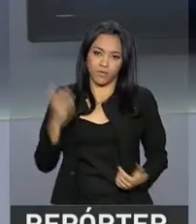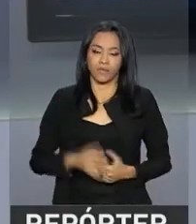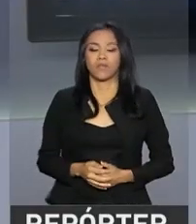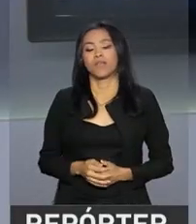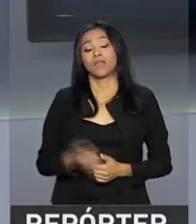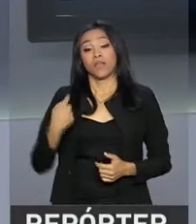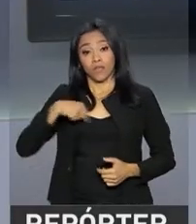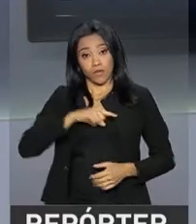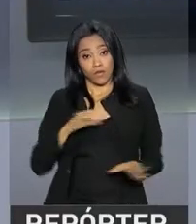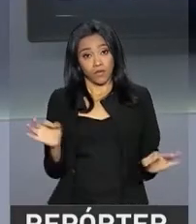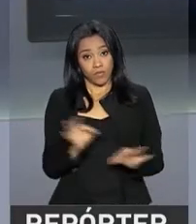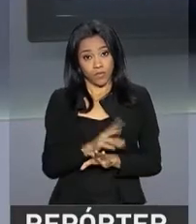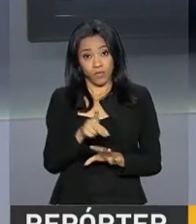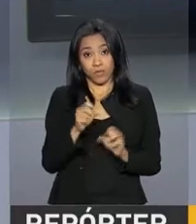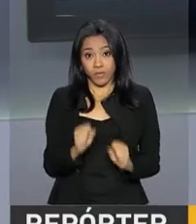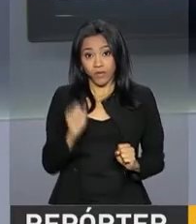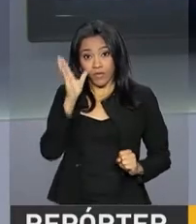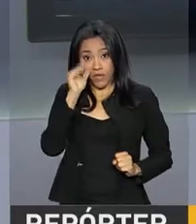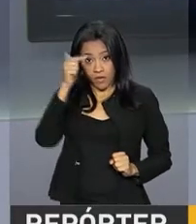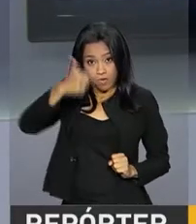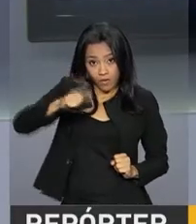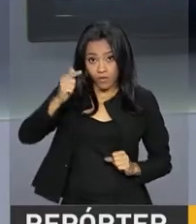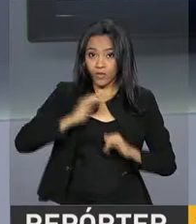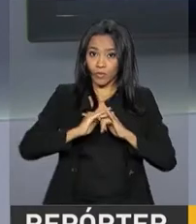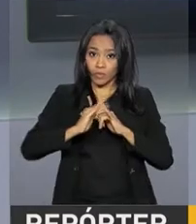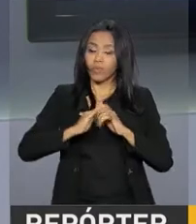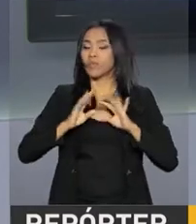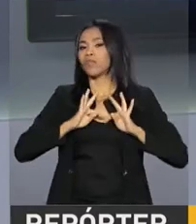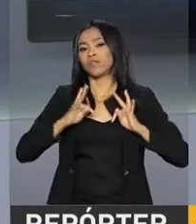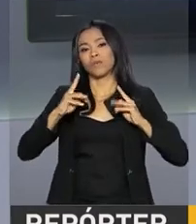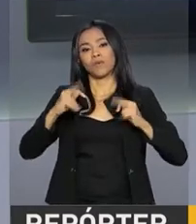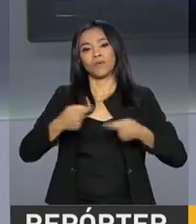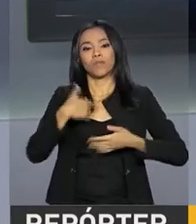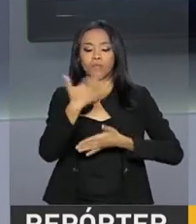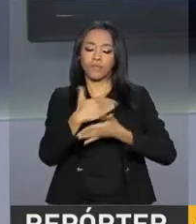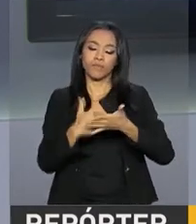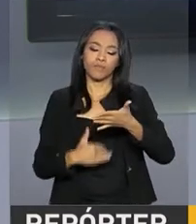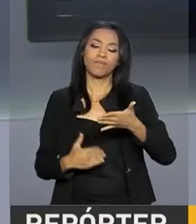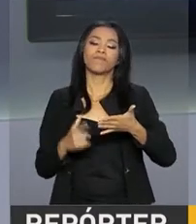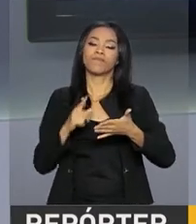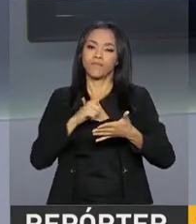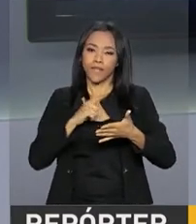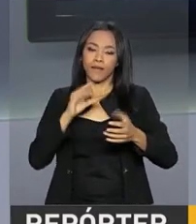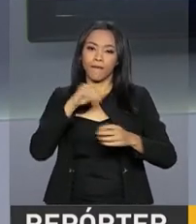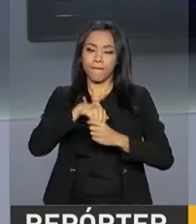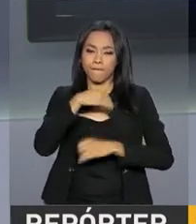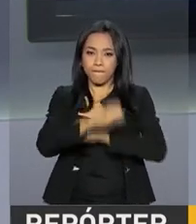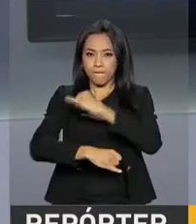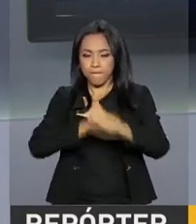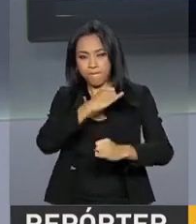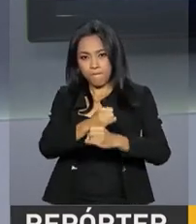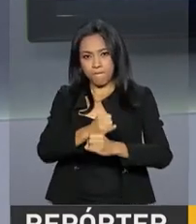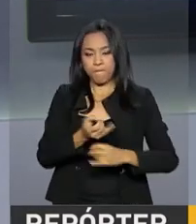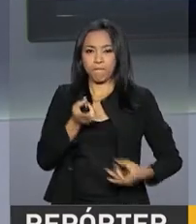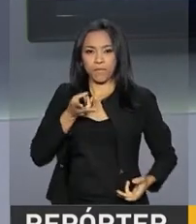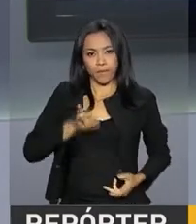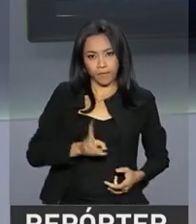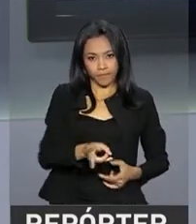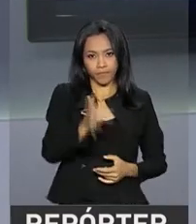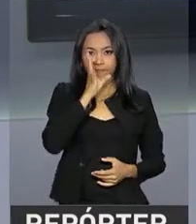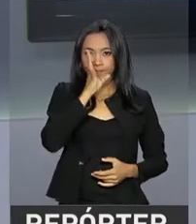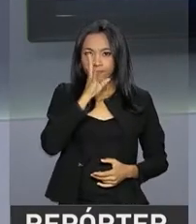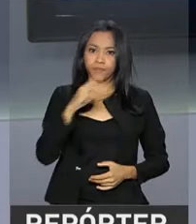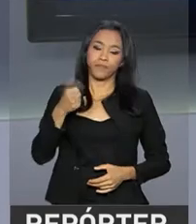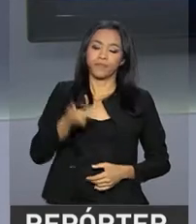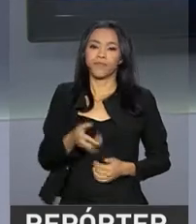Nós ficamos por aqui. Você pode rever as reportagens no YouTube e toda a nossa programação também está na página da NBR na internet.